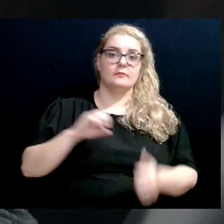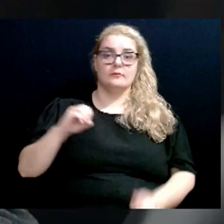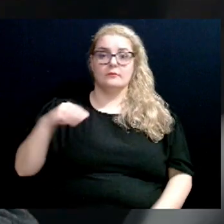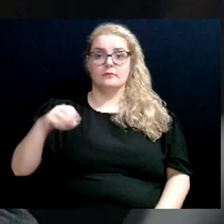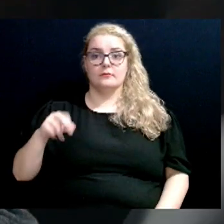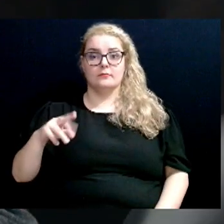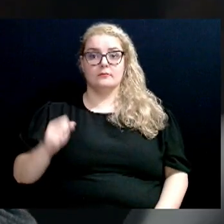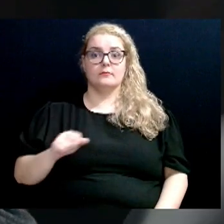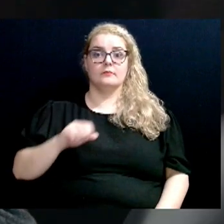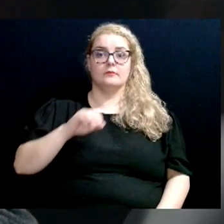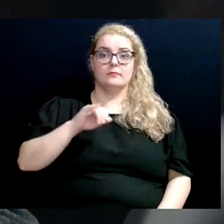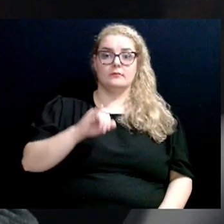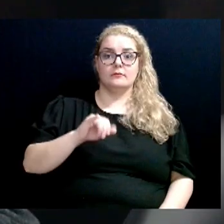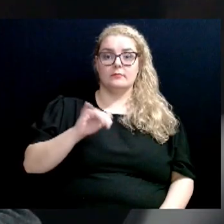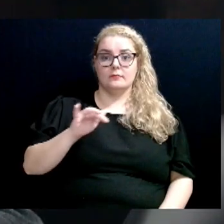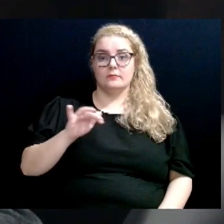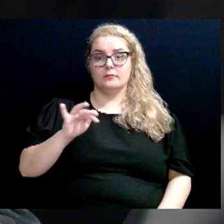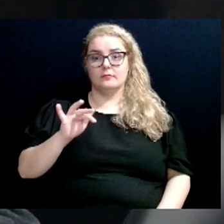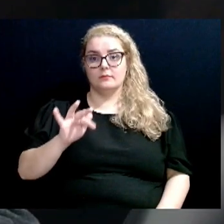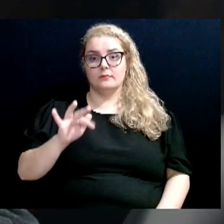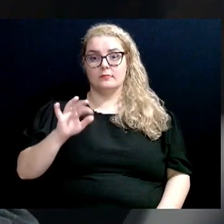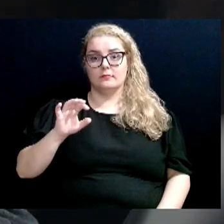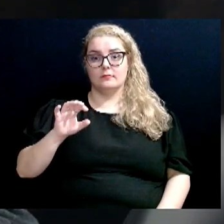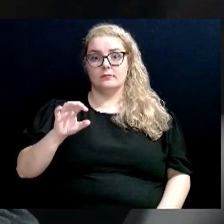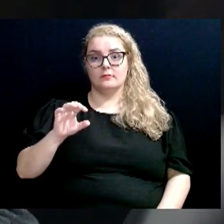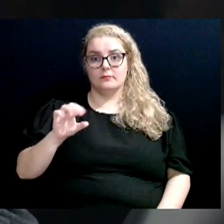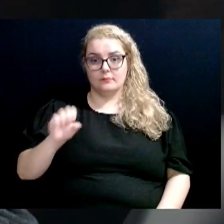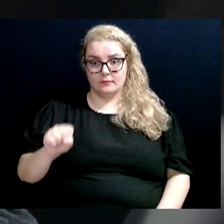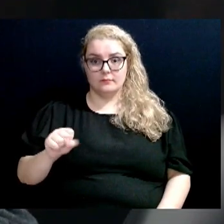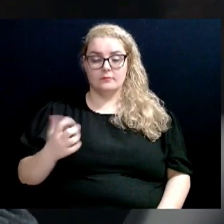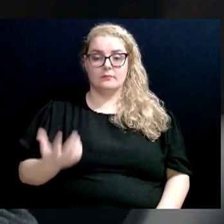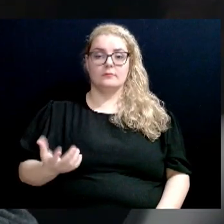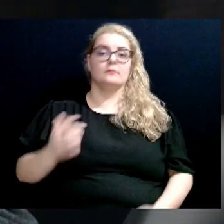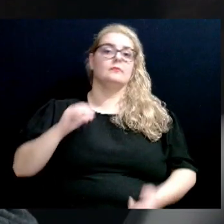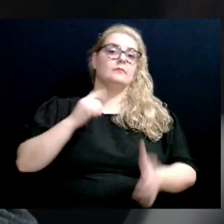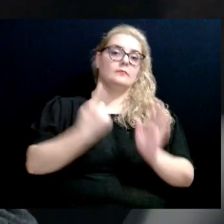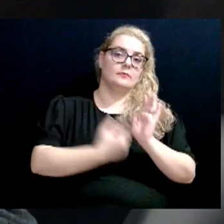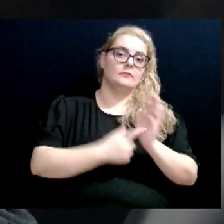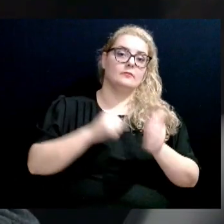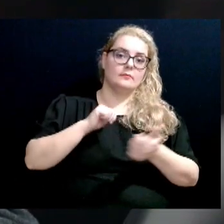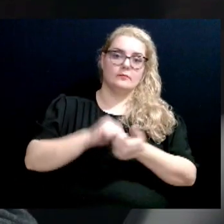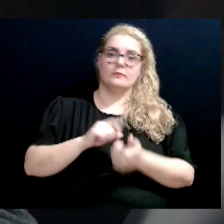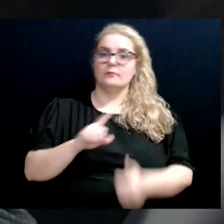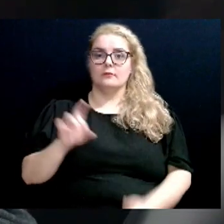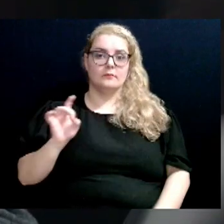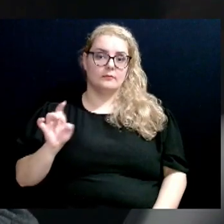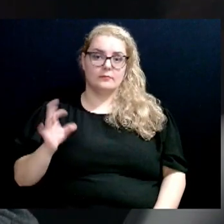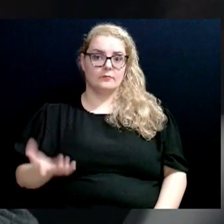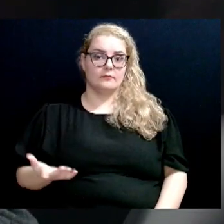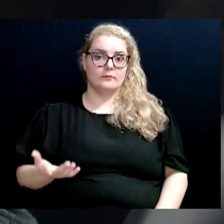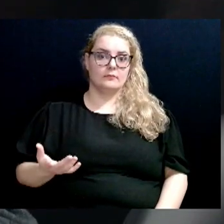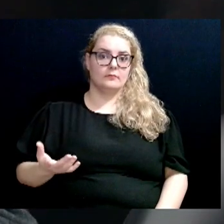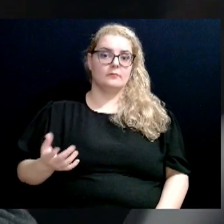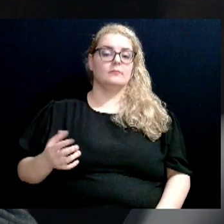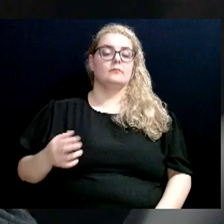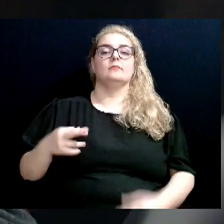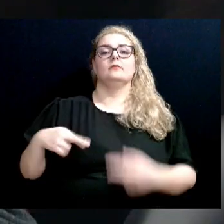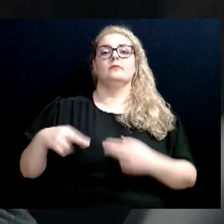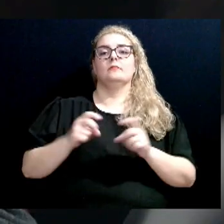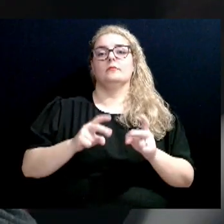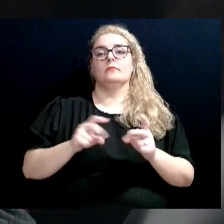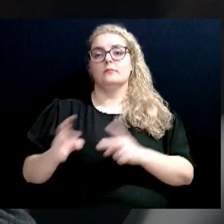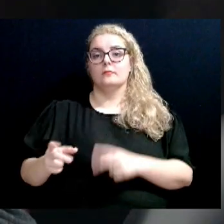né? IFOS é um selo de qualidade. Uhum. Isso não é só uma questão comercial, tá? Ali tem realmente